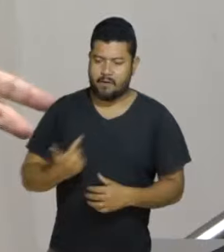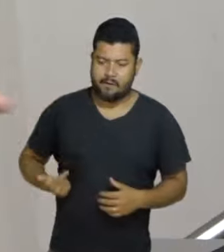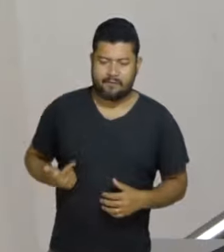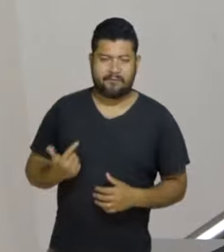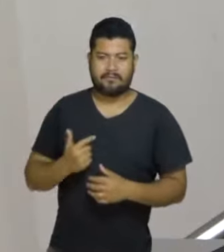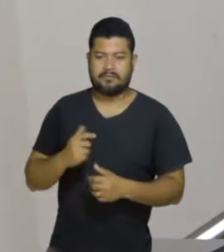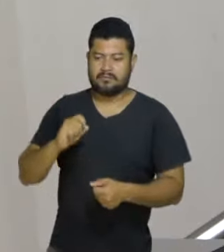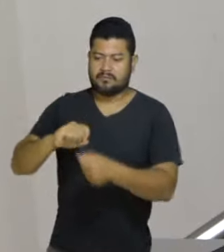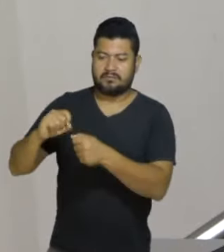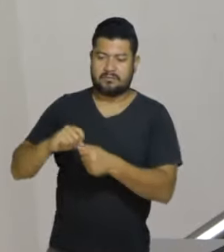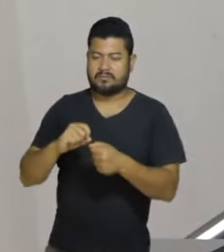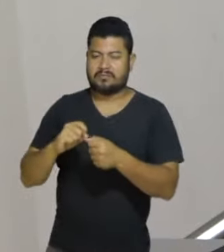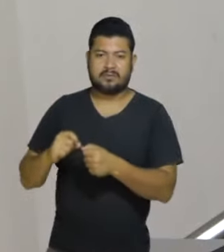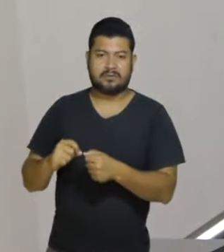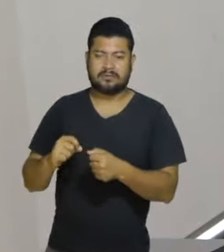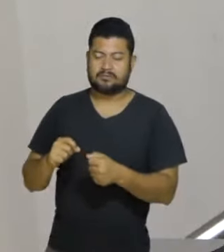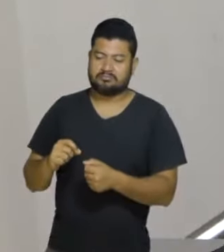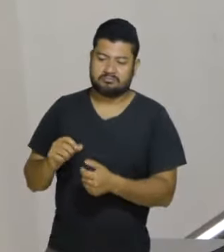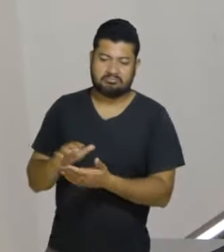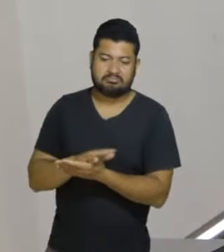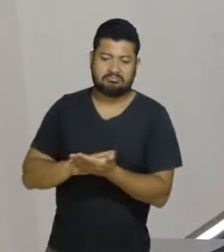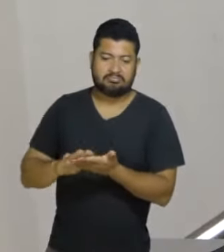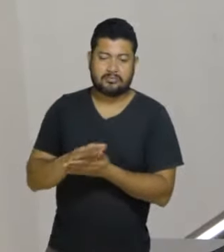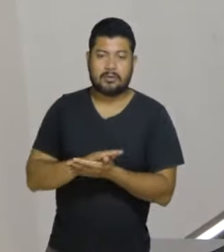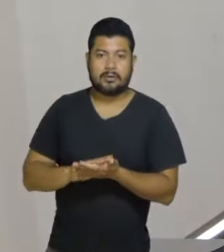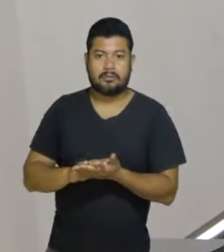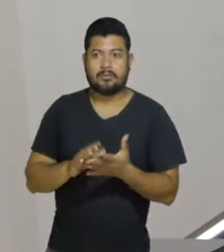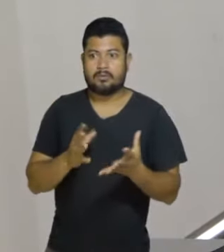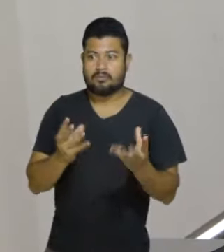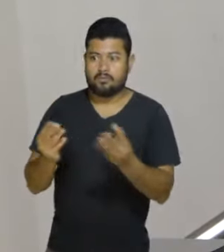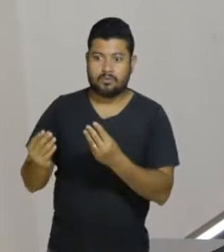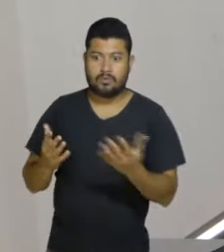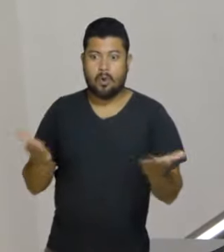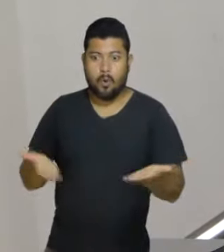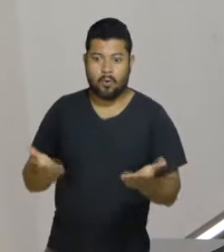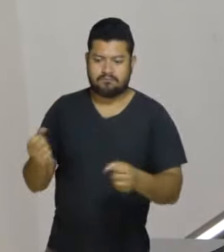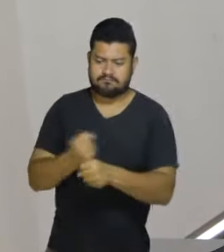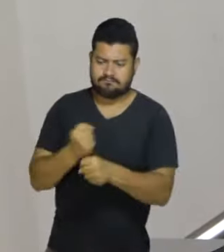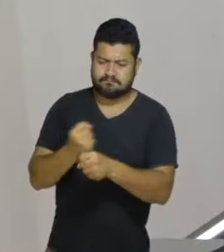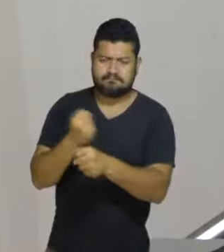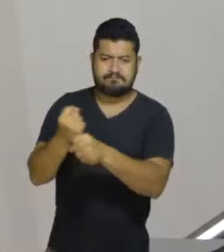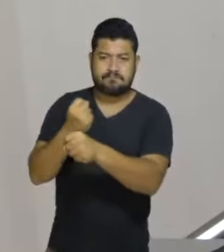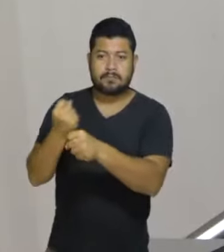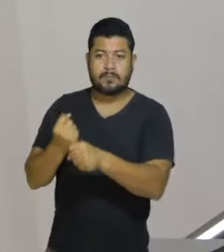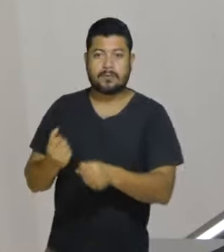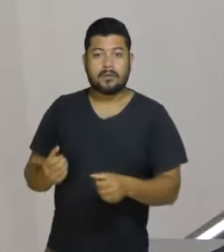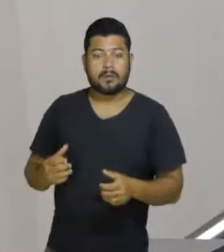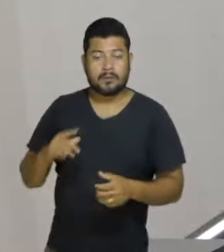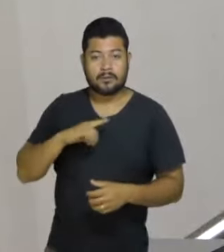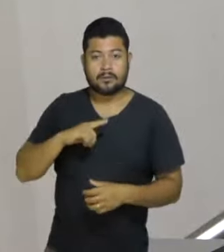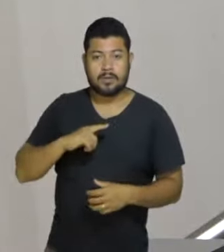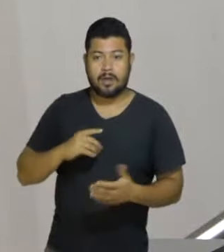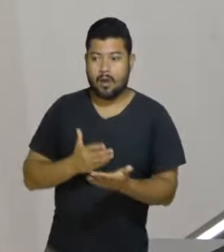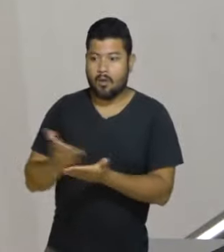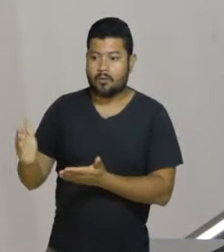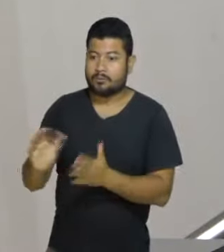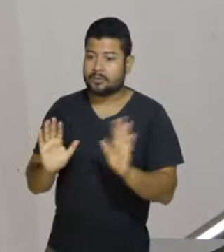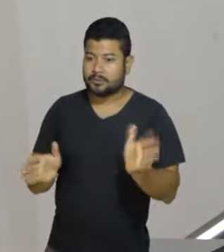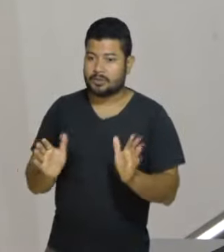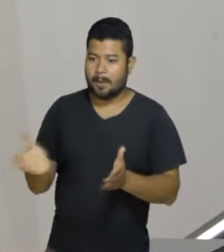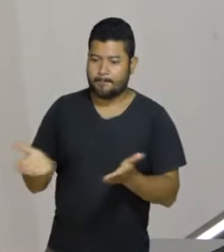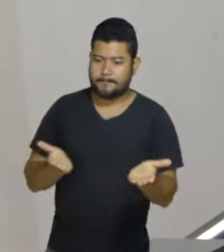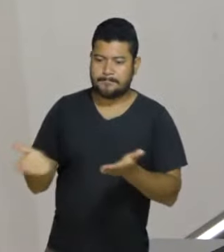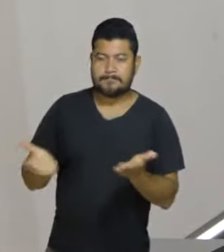várias SCs já estão em obras, que a gente tem acompanhado, outras estão iniciando, estão em licitação. Algumas